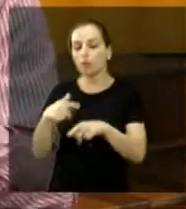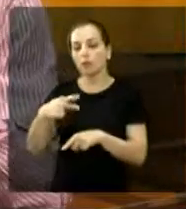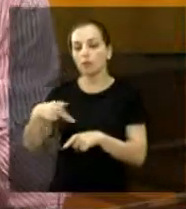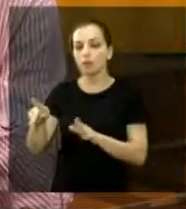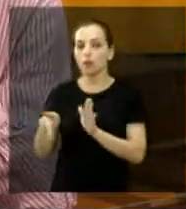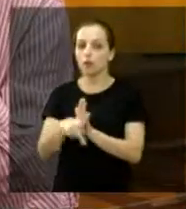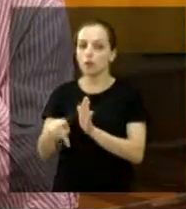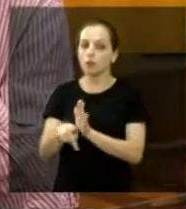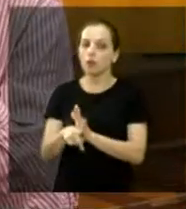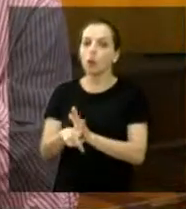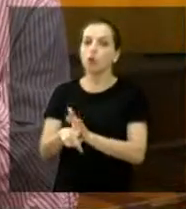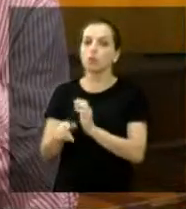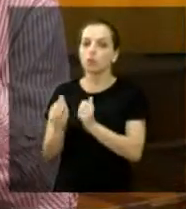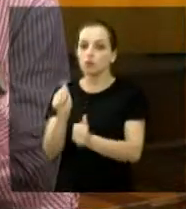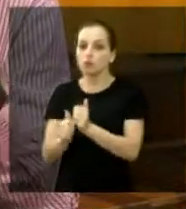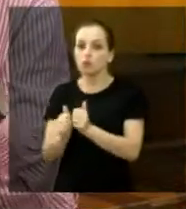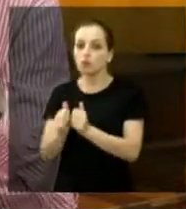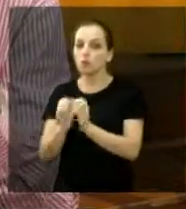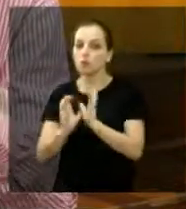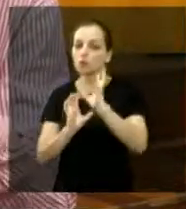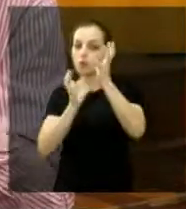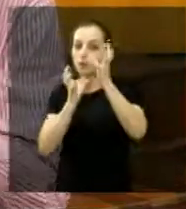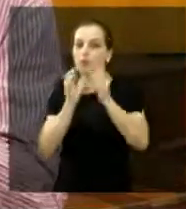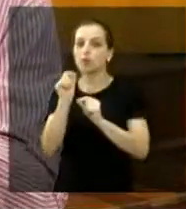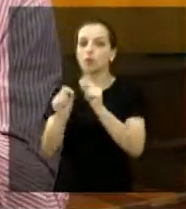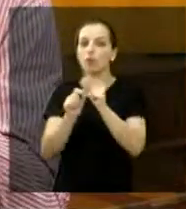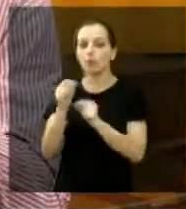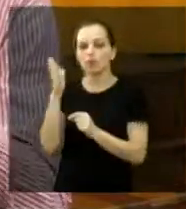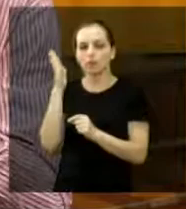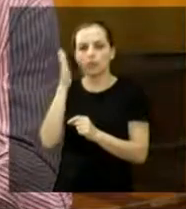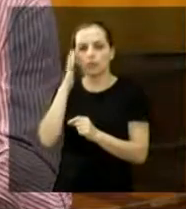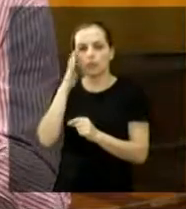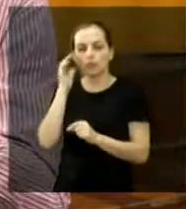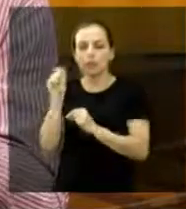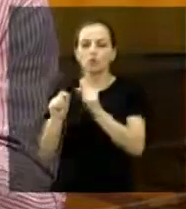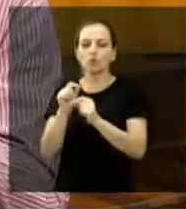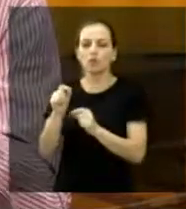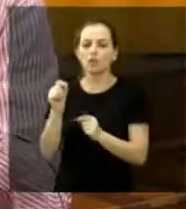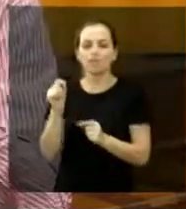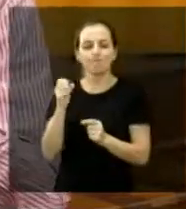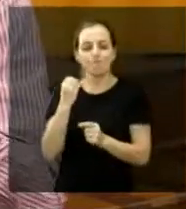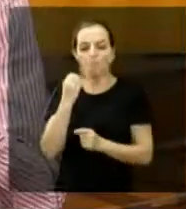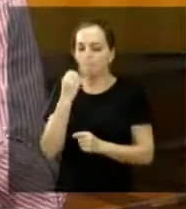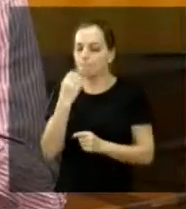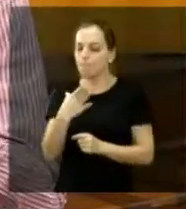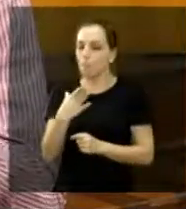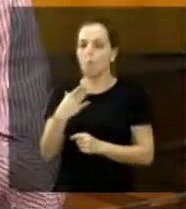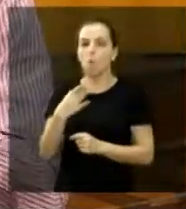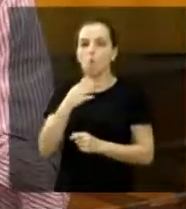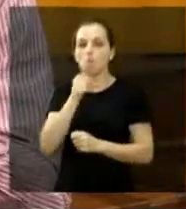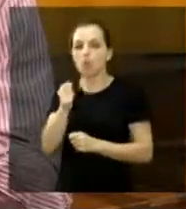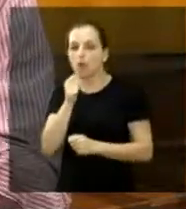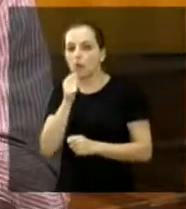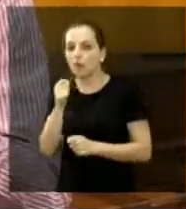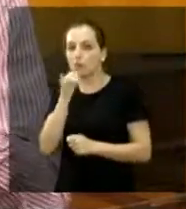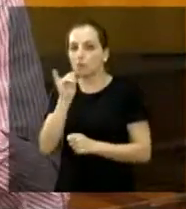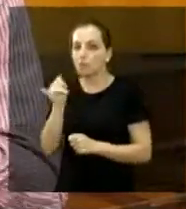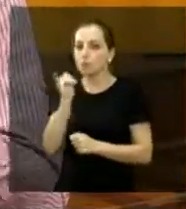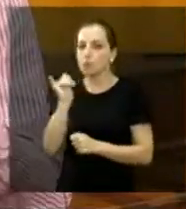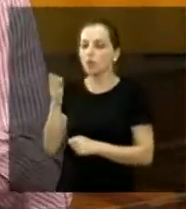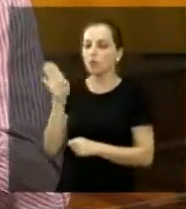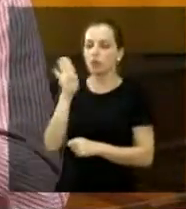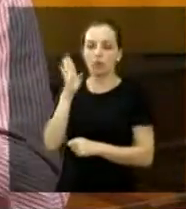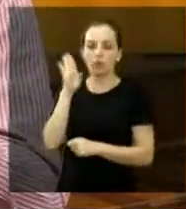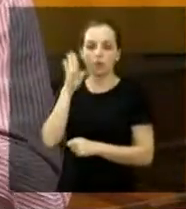do Sul-Americano, eu também estou pensando, porque o Araújo sempre foi um ótimo narrador, ele é um dos melhores narradores que eu conheço, até pela